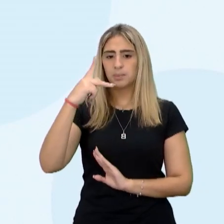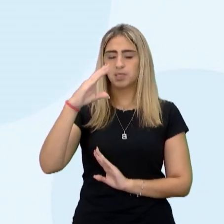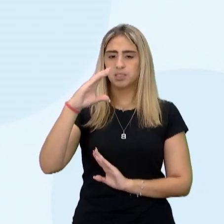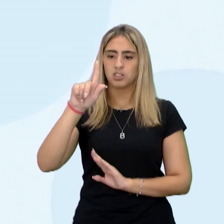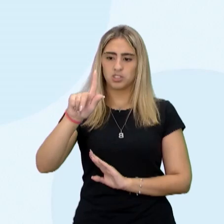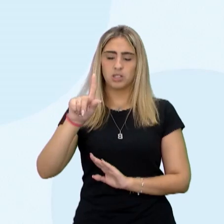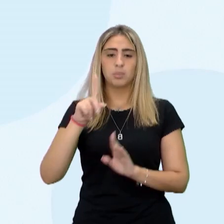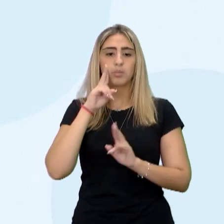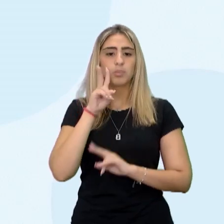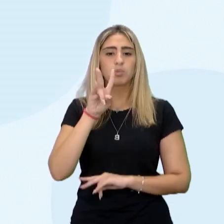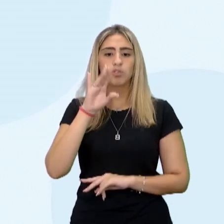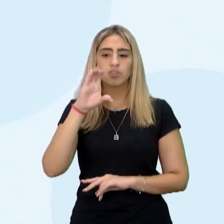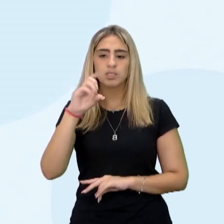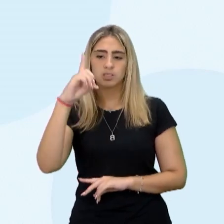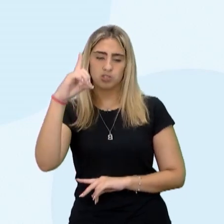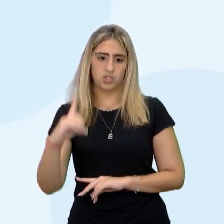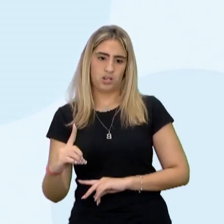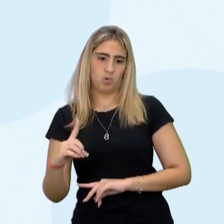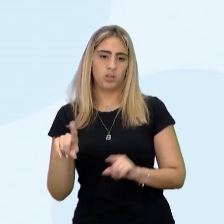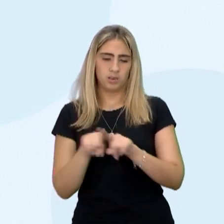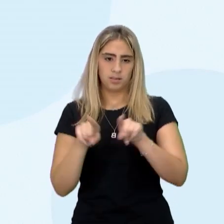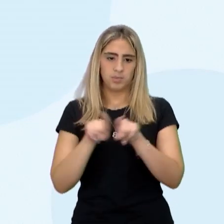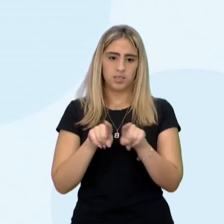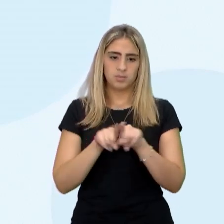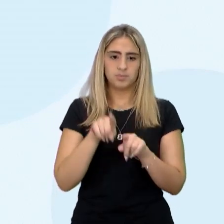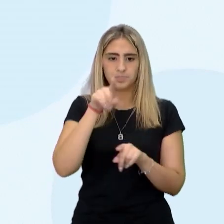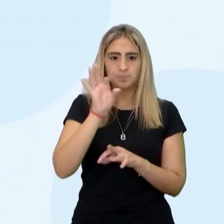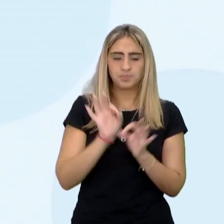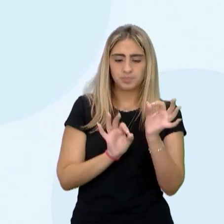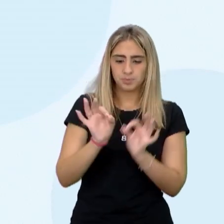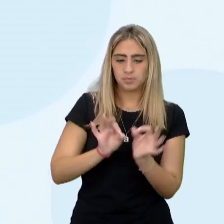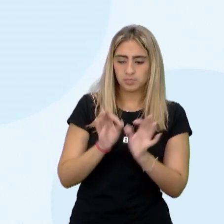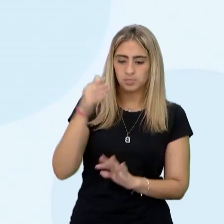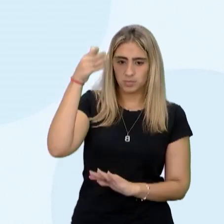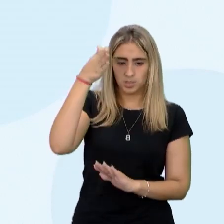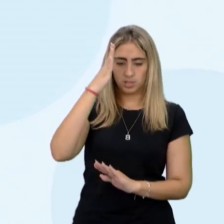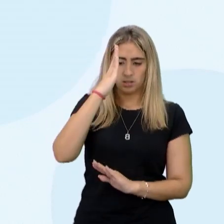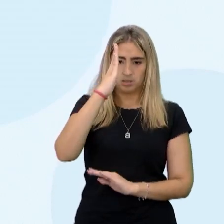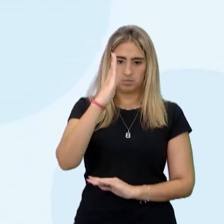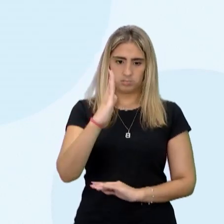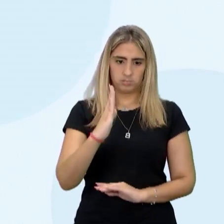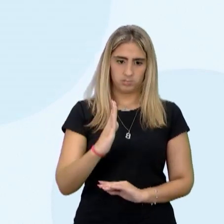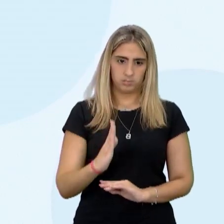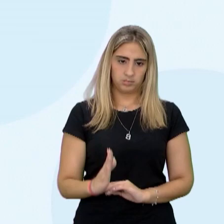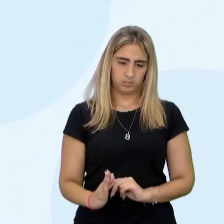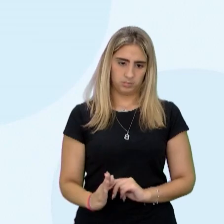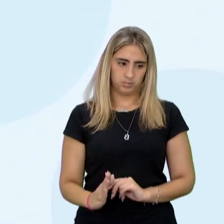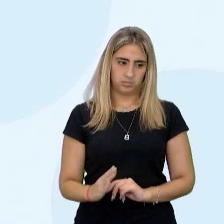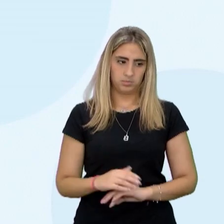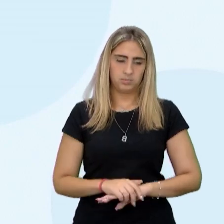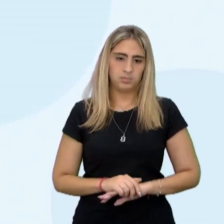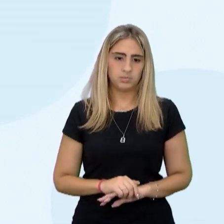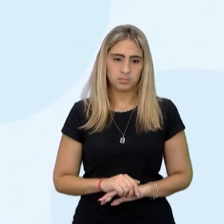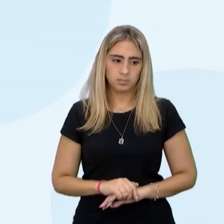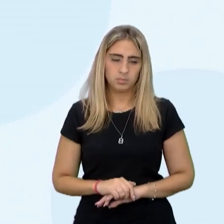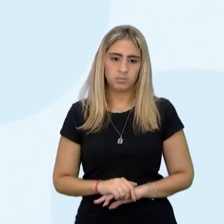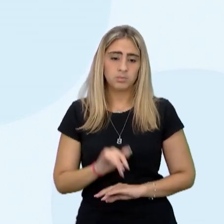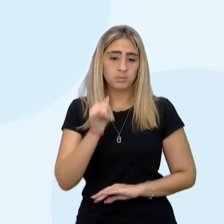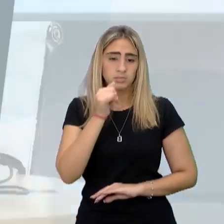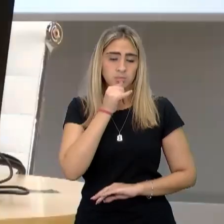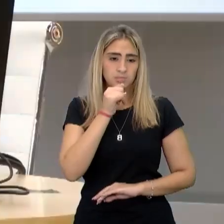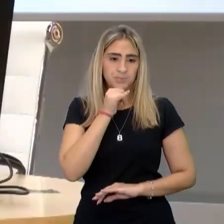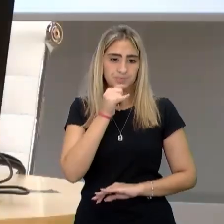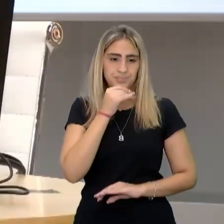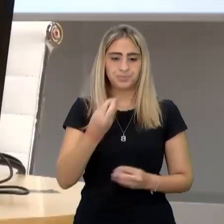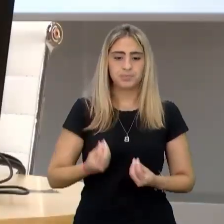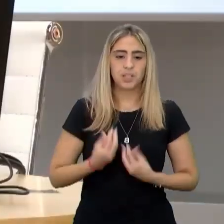PCG e para o vice-diretor, certo? Então, esse seria um alinhamento na vertical, né, uma demanda na vertical. Por exemplo,